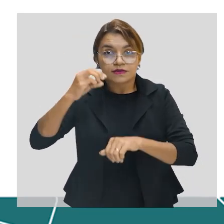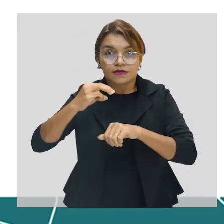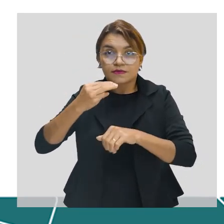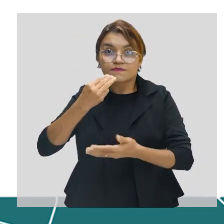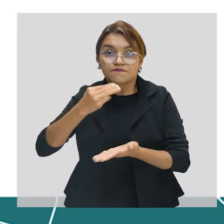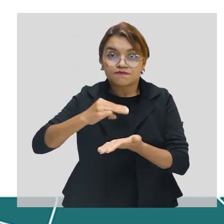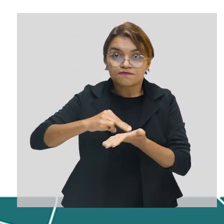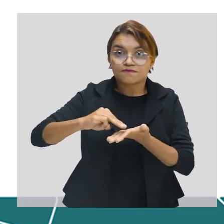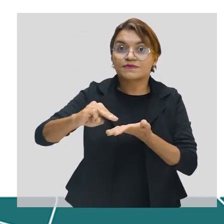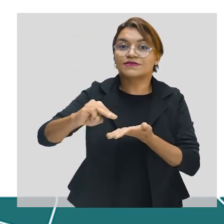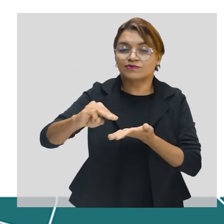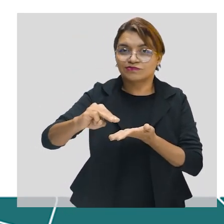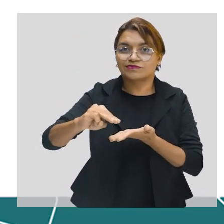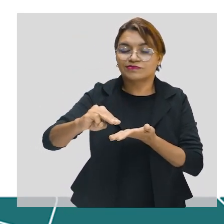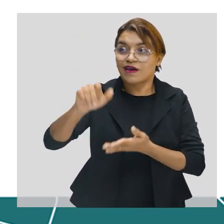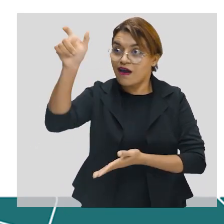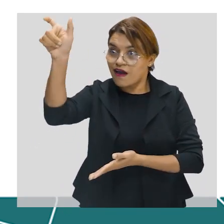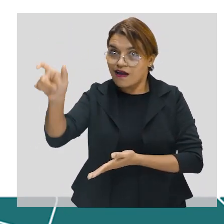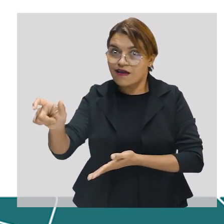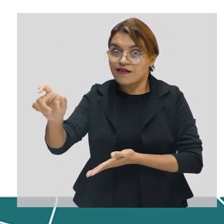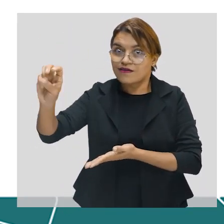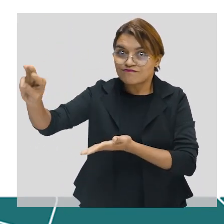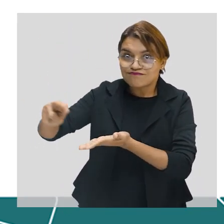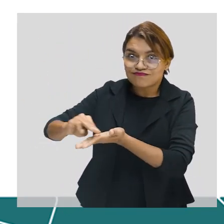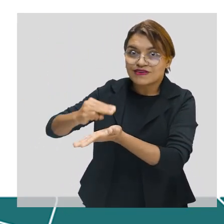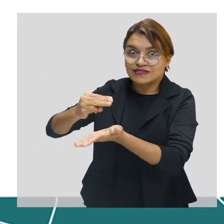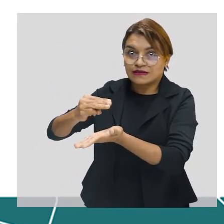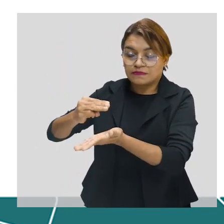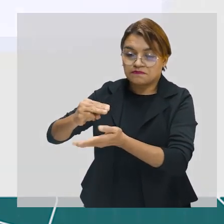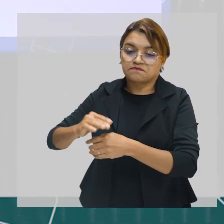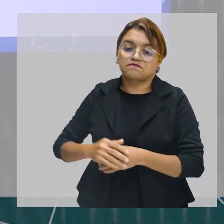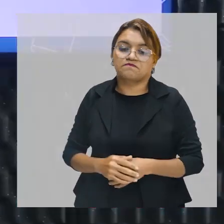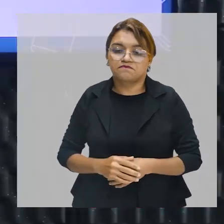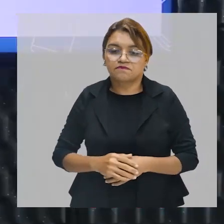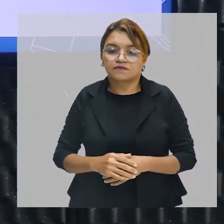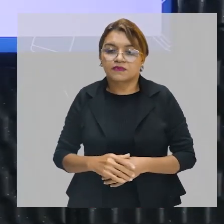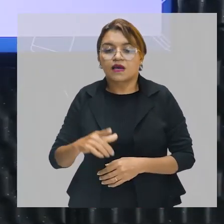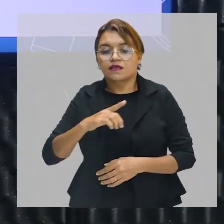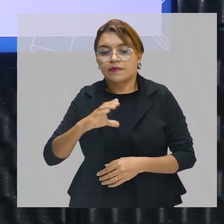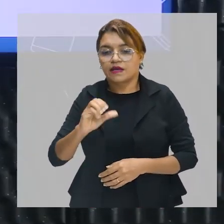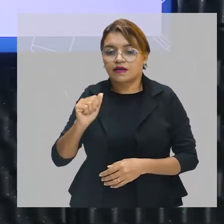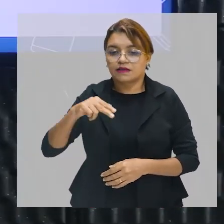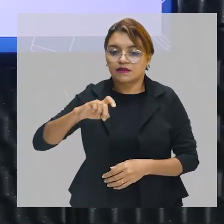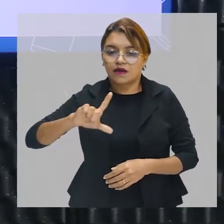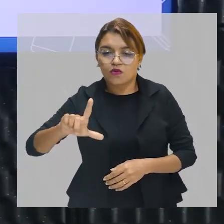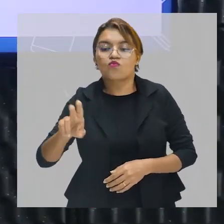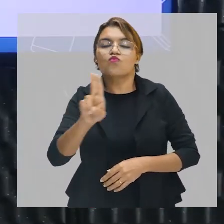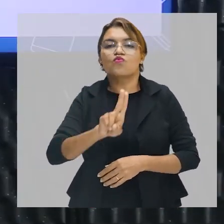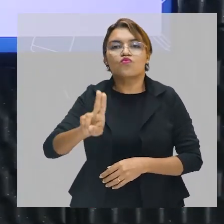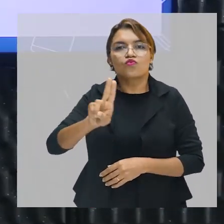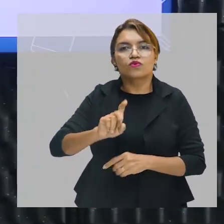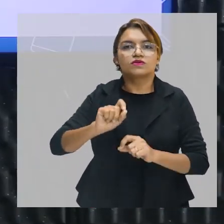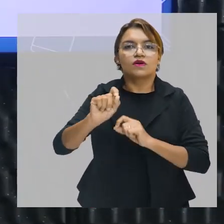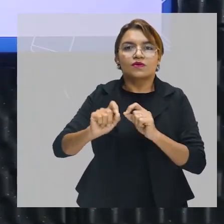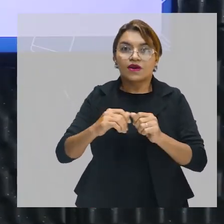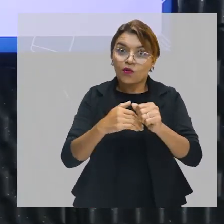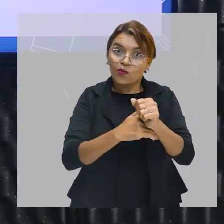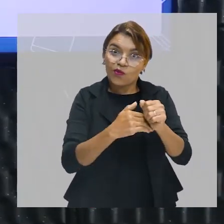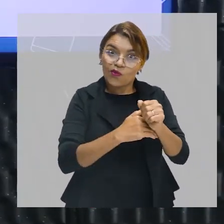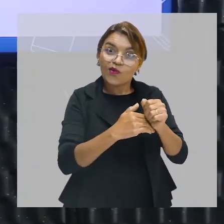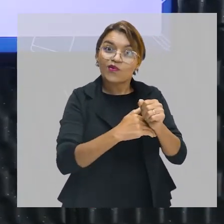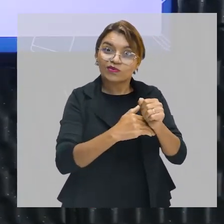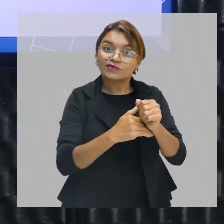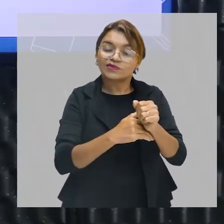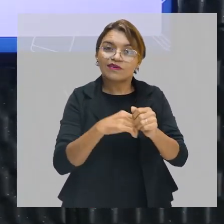Ao receptor, através de um canal e fazendo uso de quê? Fazendo uso de um código. Nós vamos